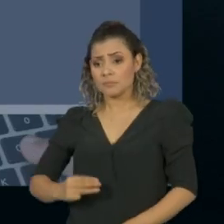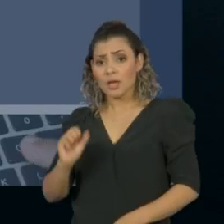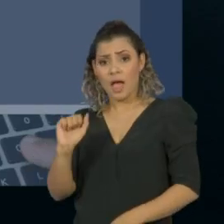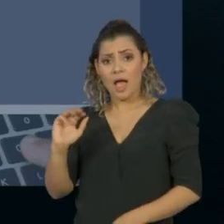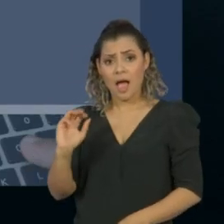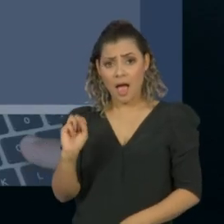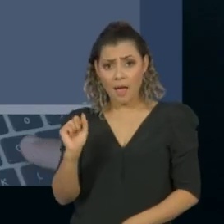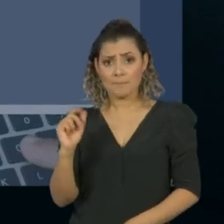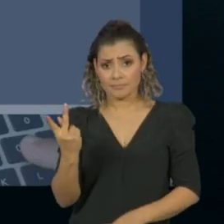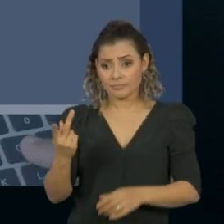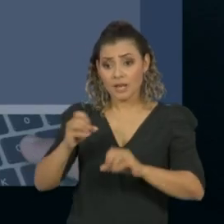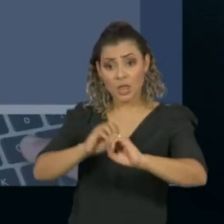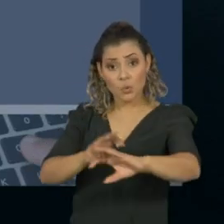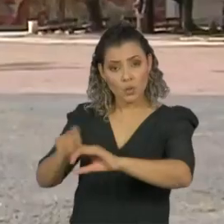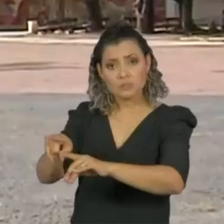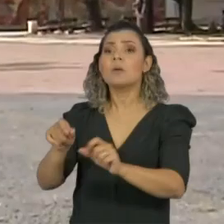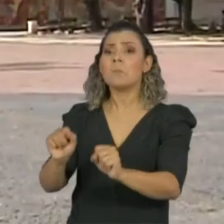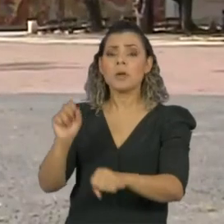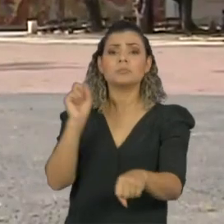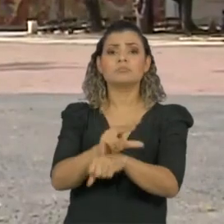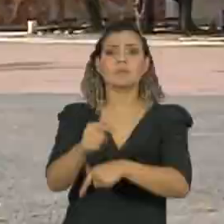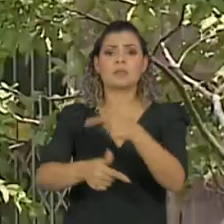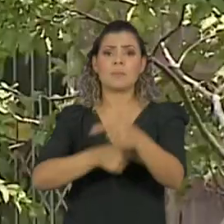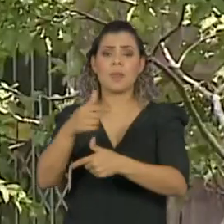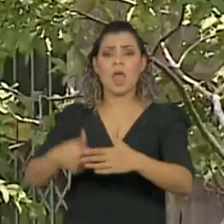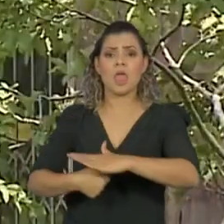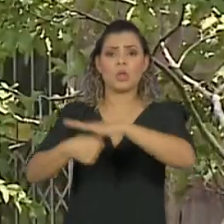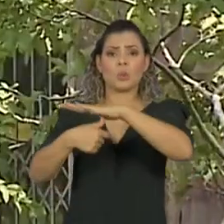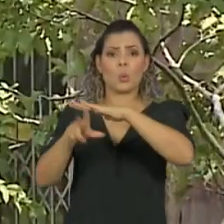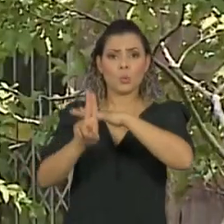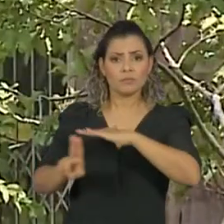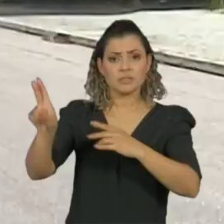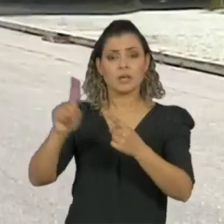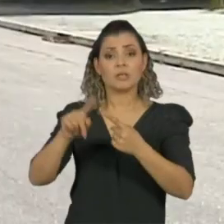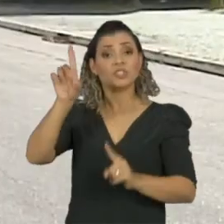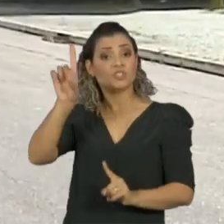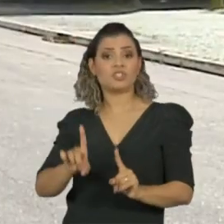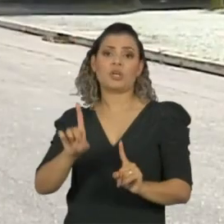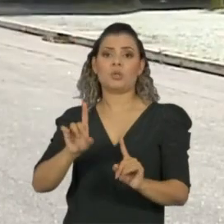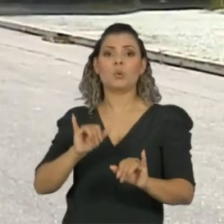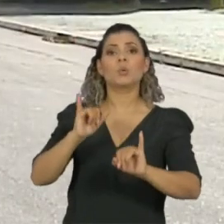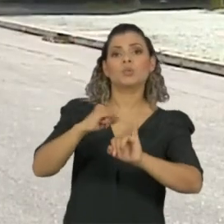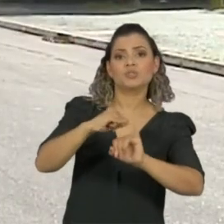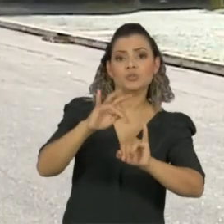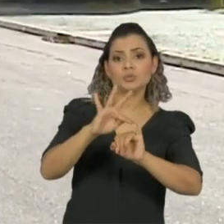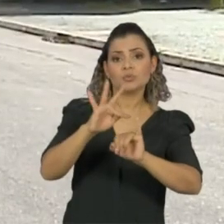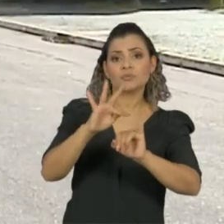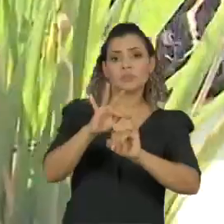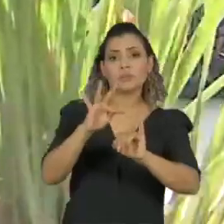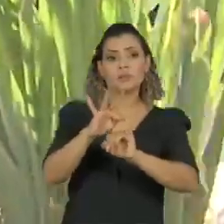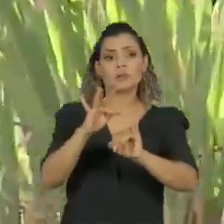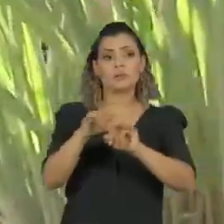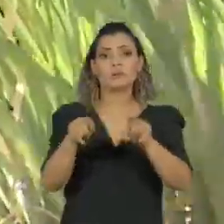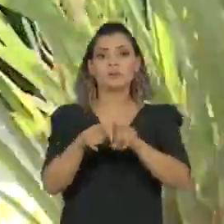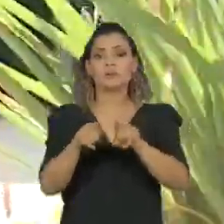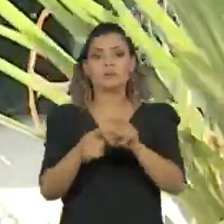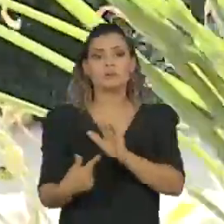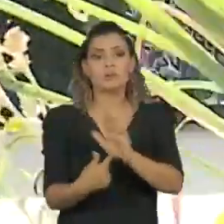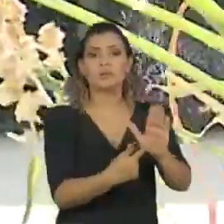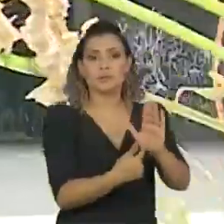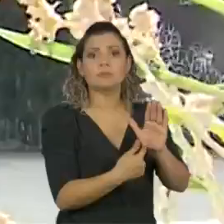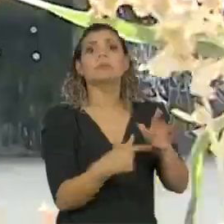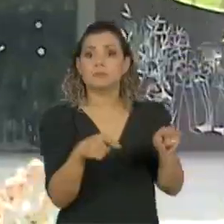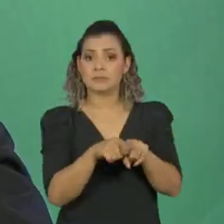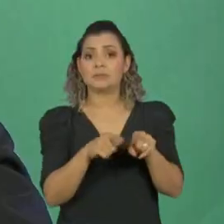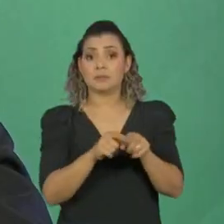da educação abraham weintraub e poderia nomear reitores de universidades e diretores de institutos federais que chegassem ao fim do mandato